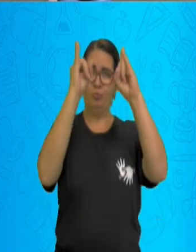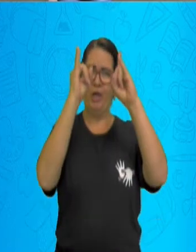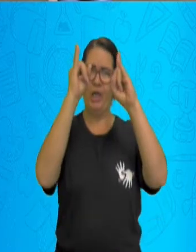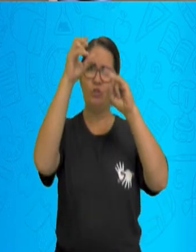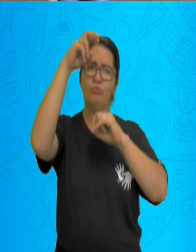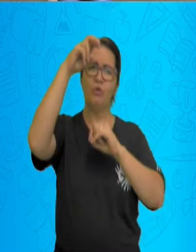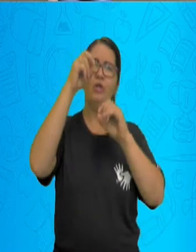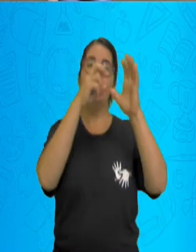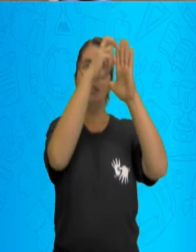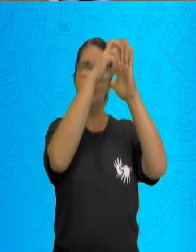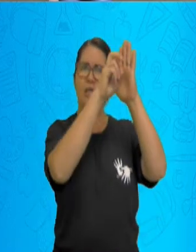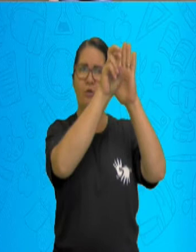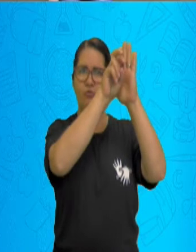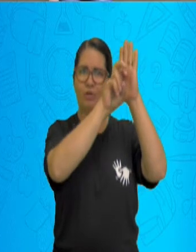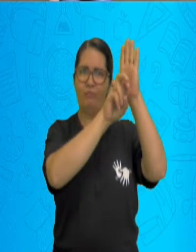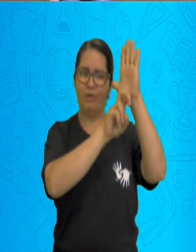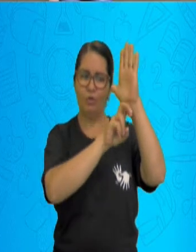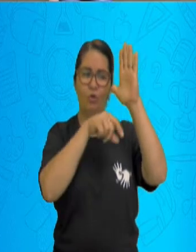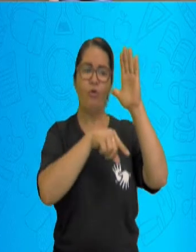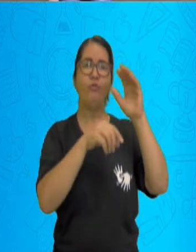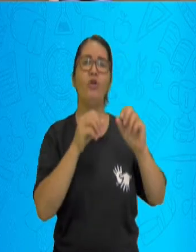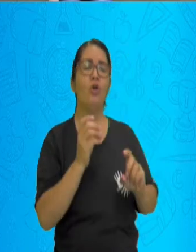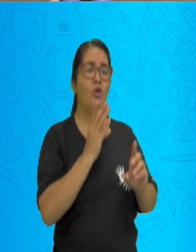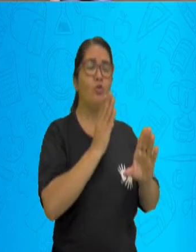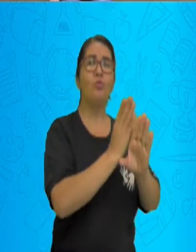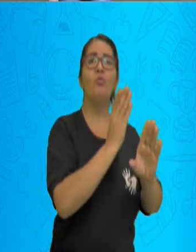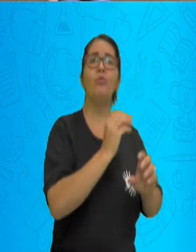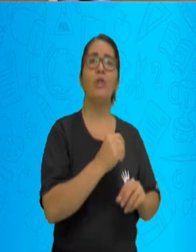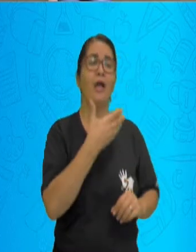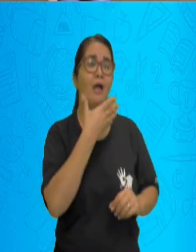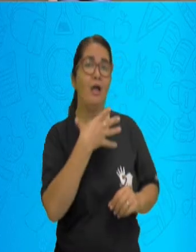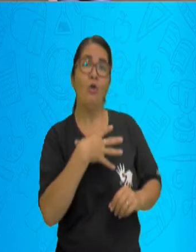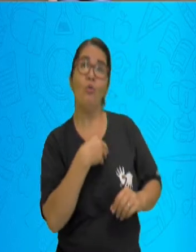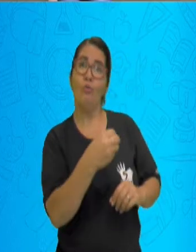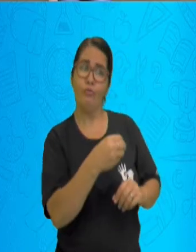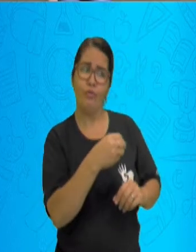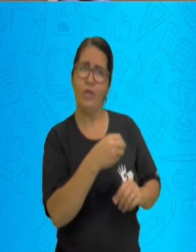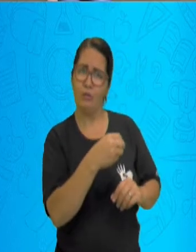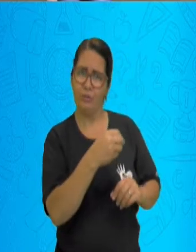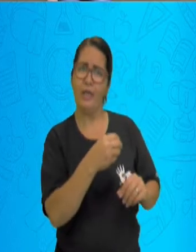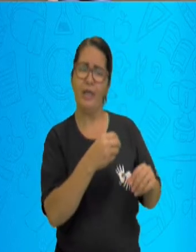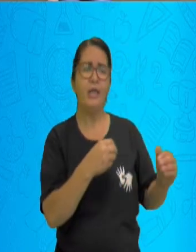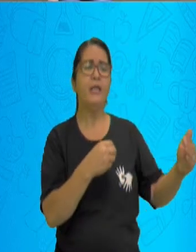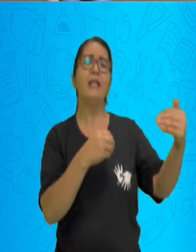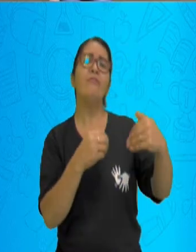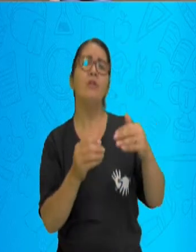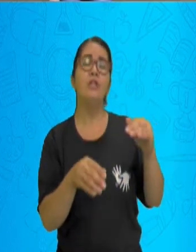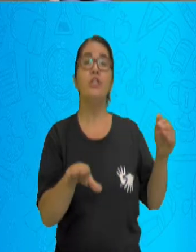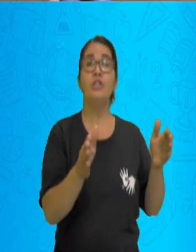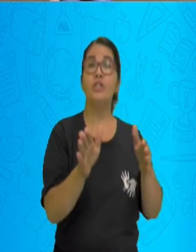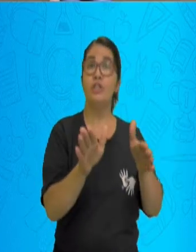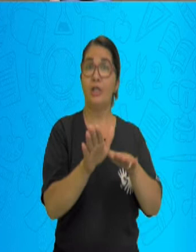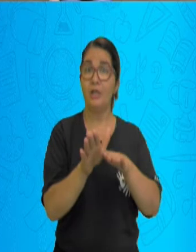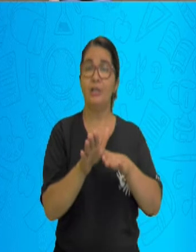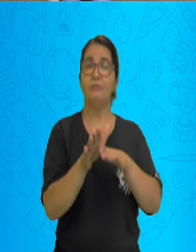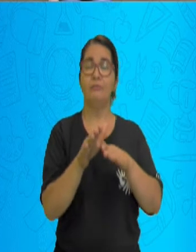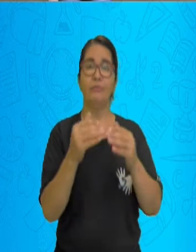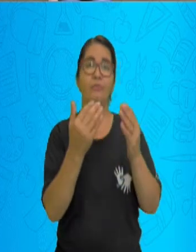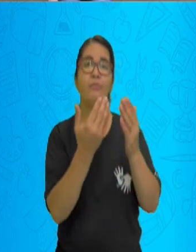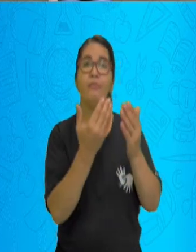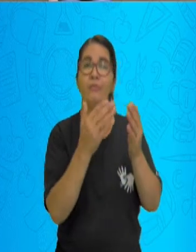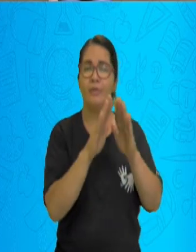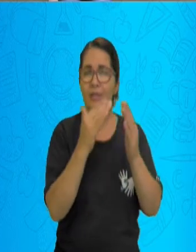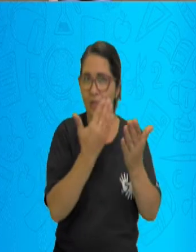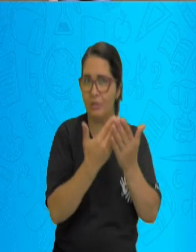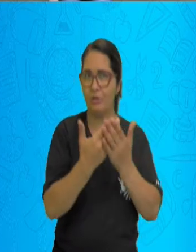aula, enquanto Lidiane, sua esposa, preparava o lanche.